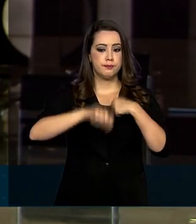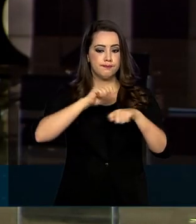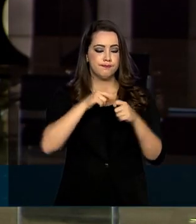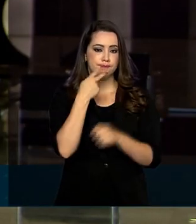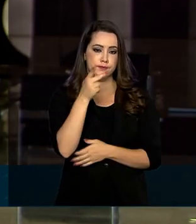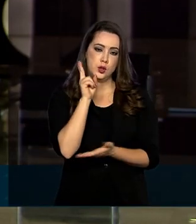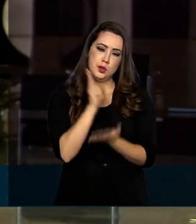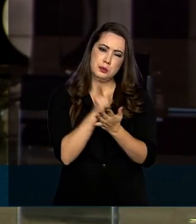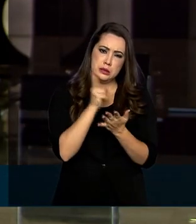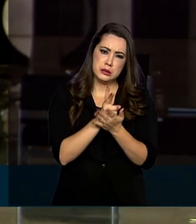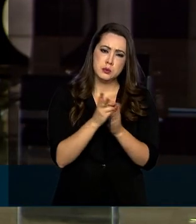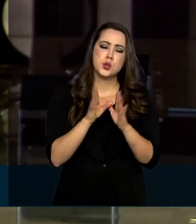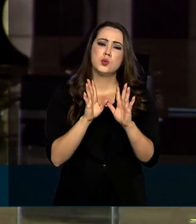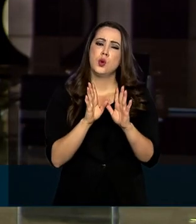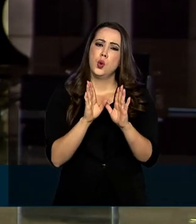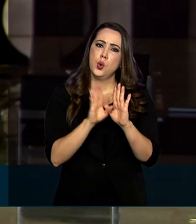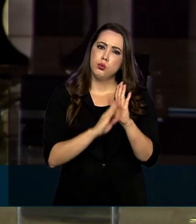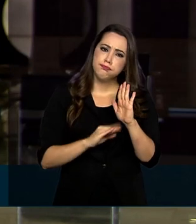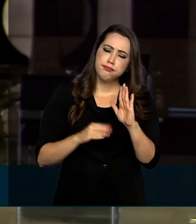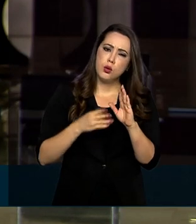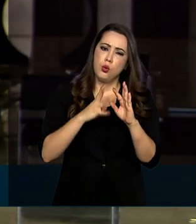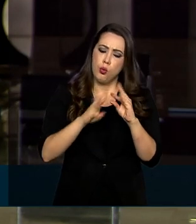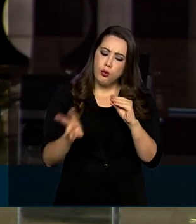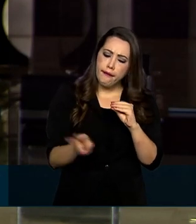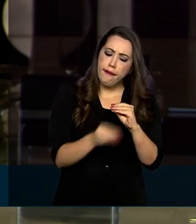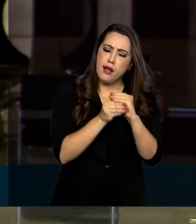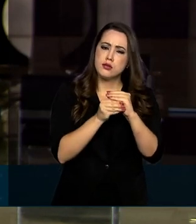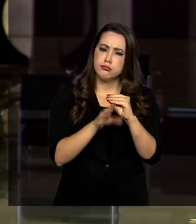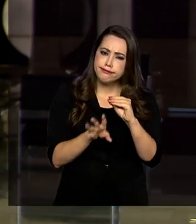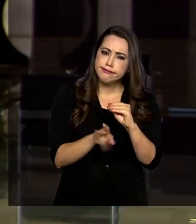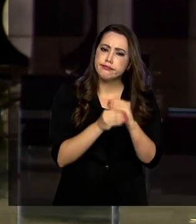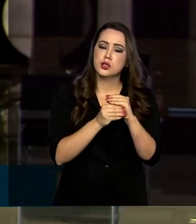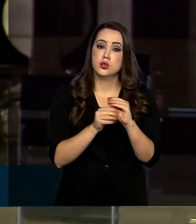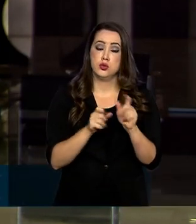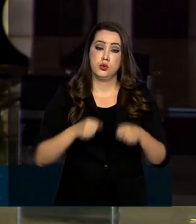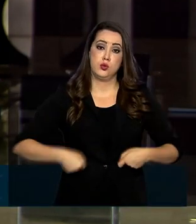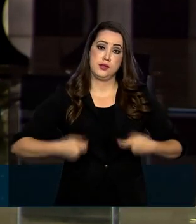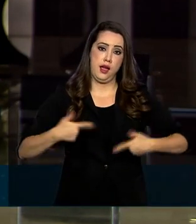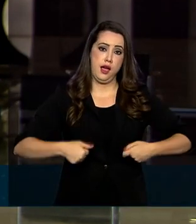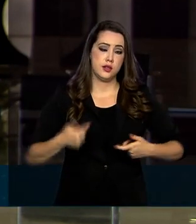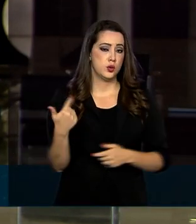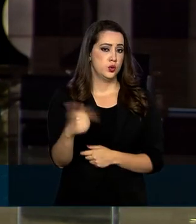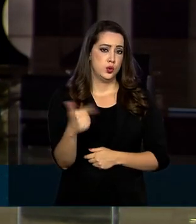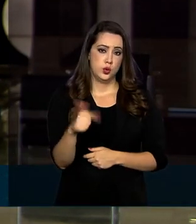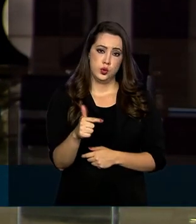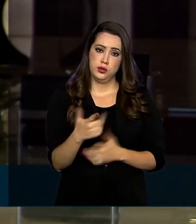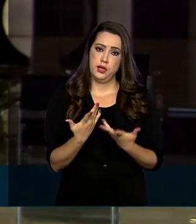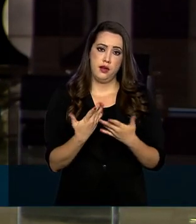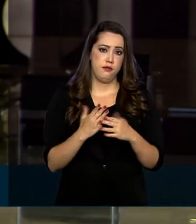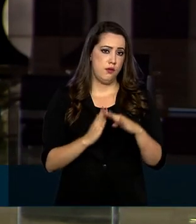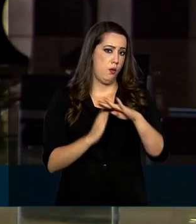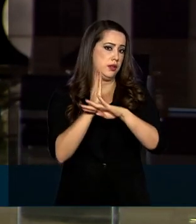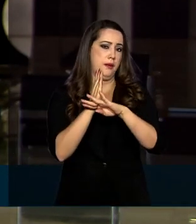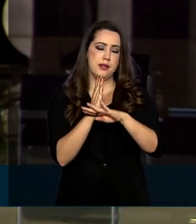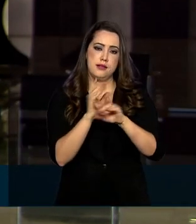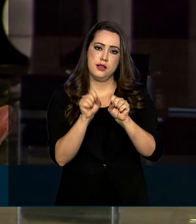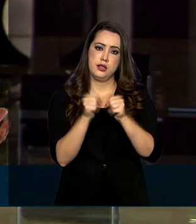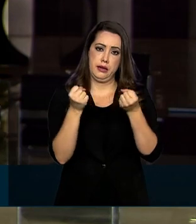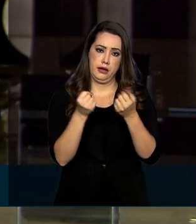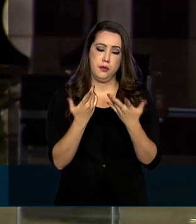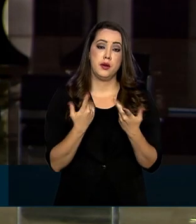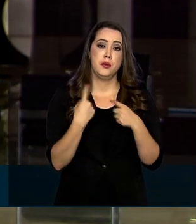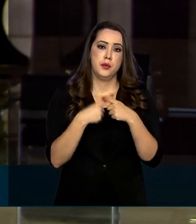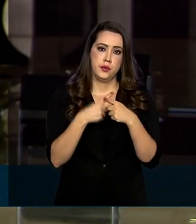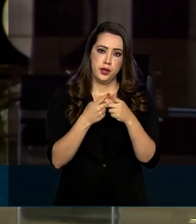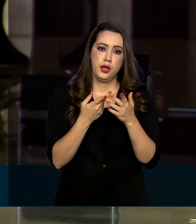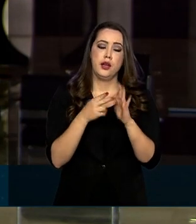mesmo com os gastos adicionais em ações contra a pandemia do coronavírus, não houve quebra do teto de gastos, porque as despesas